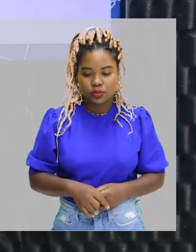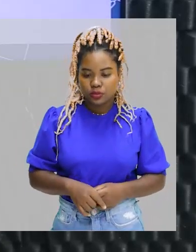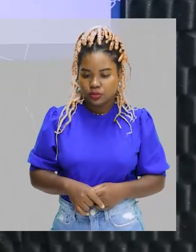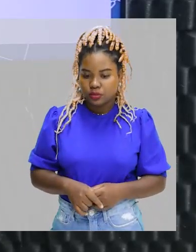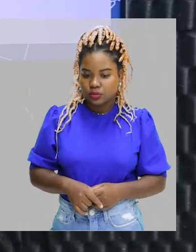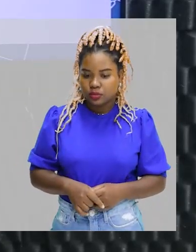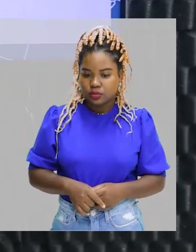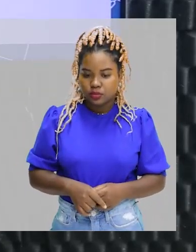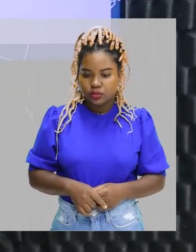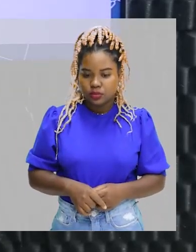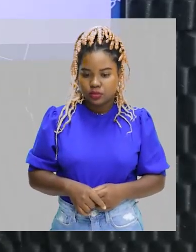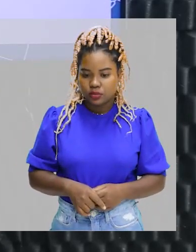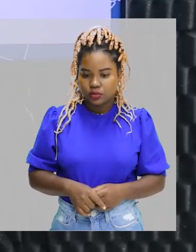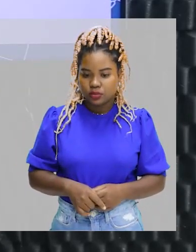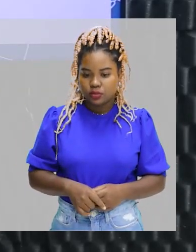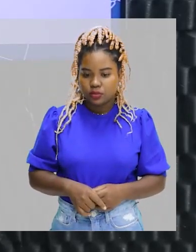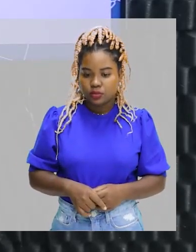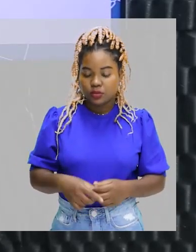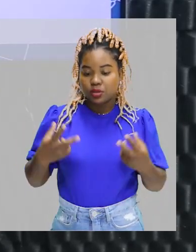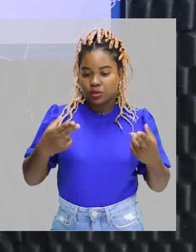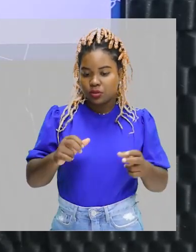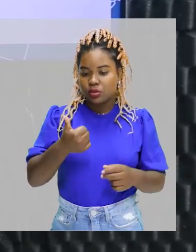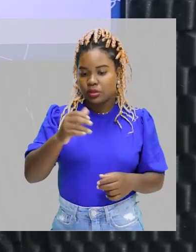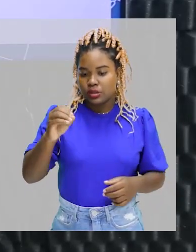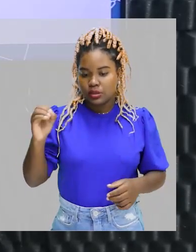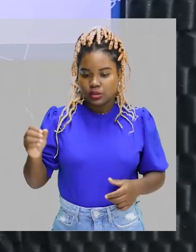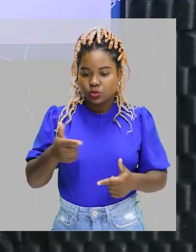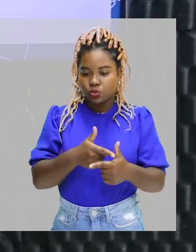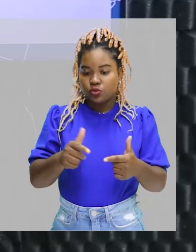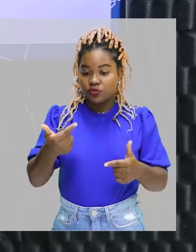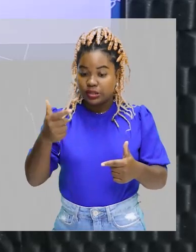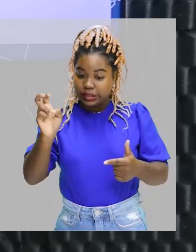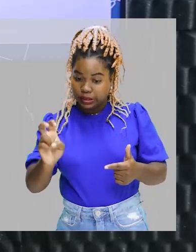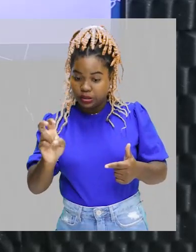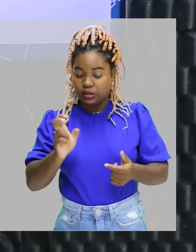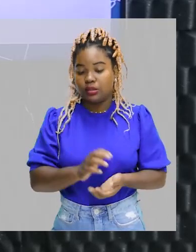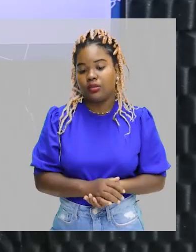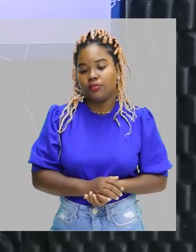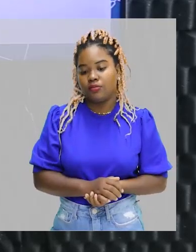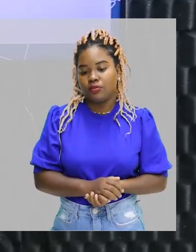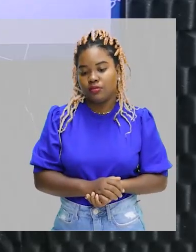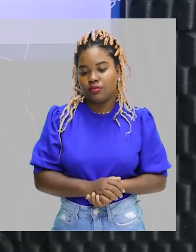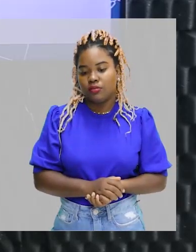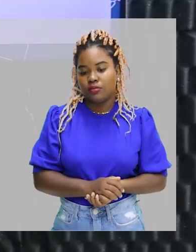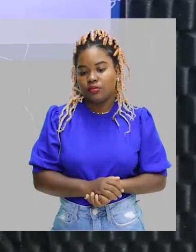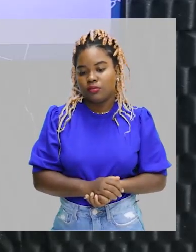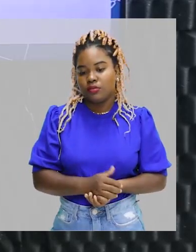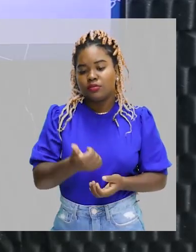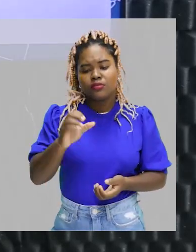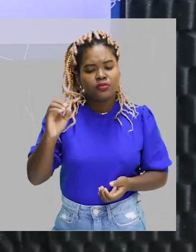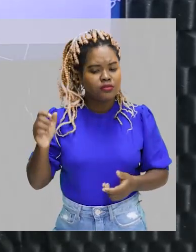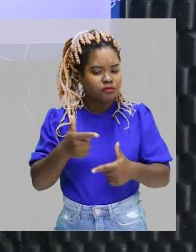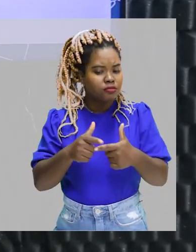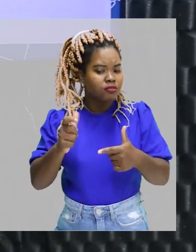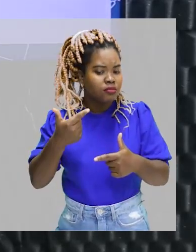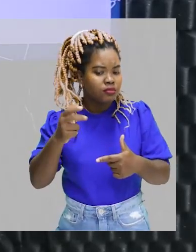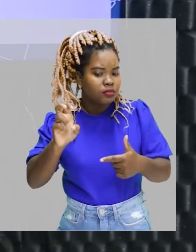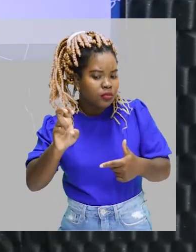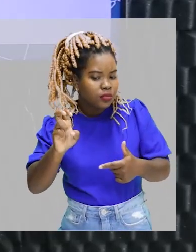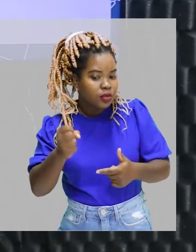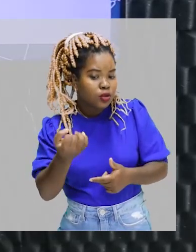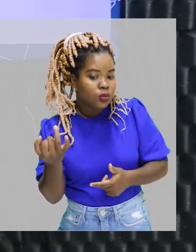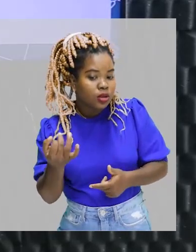baixo. Então, seria o mesmo que 100 dividido por 25. E, turminha, 100 dividido por